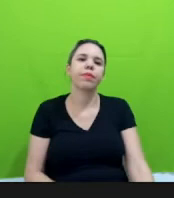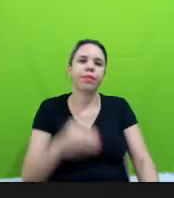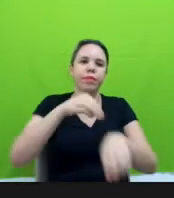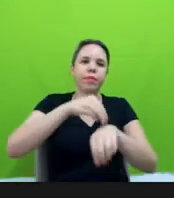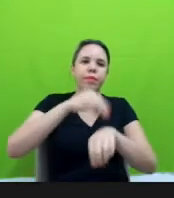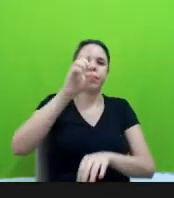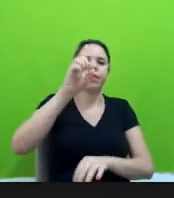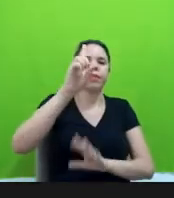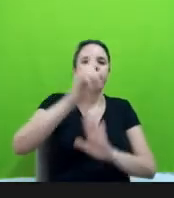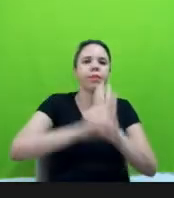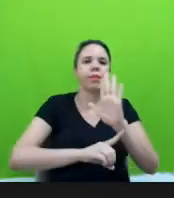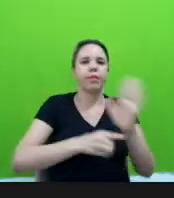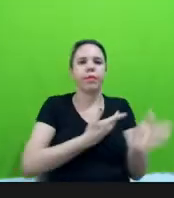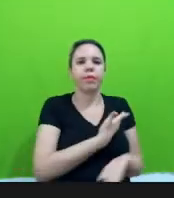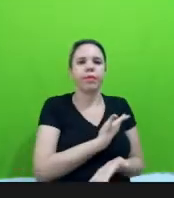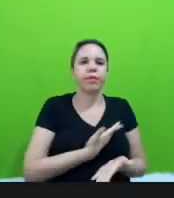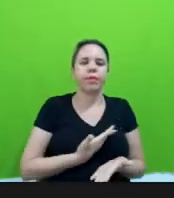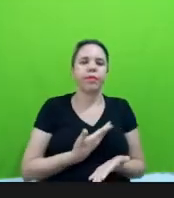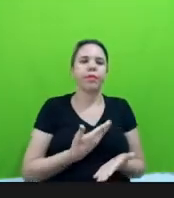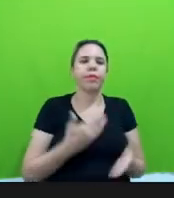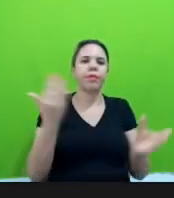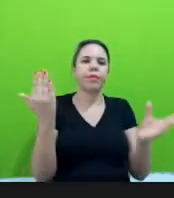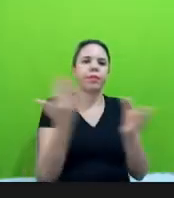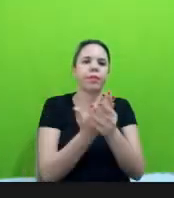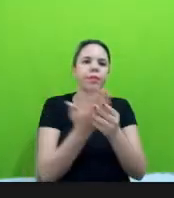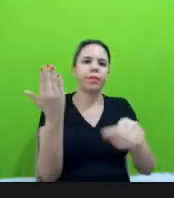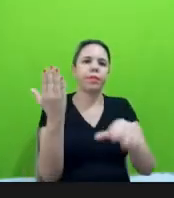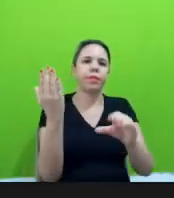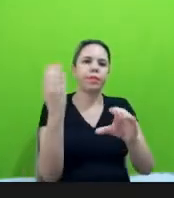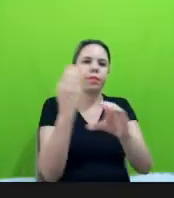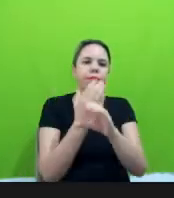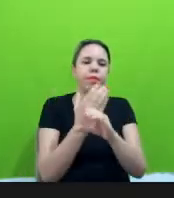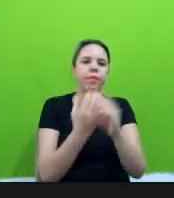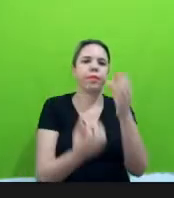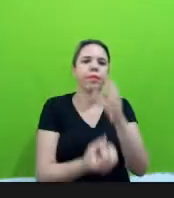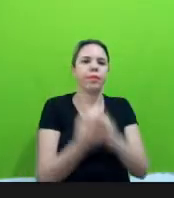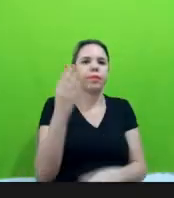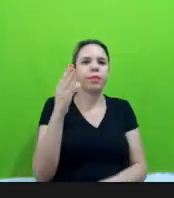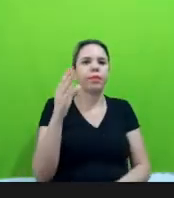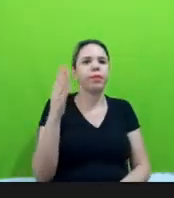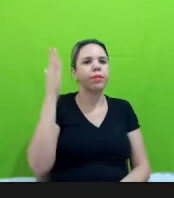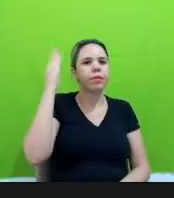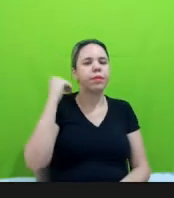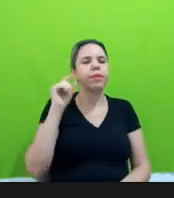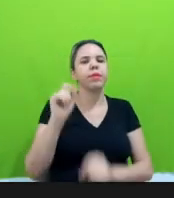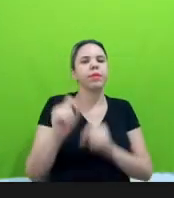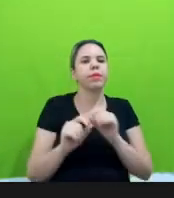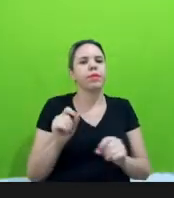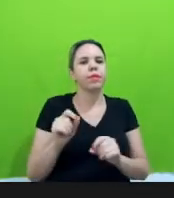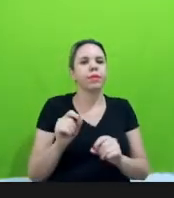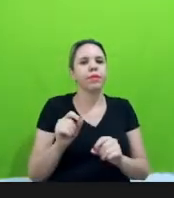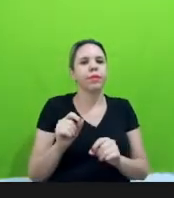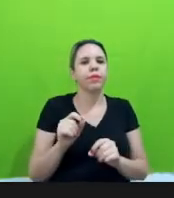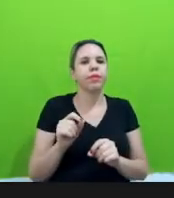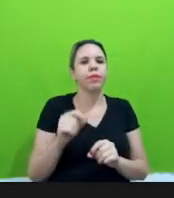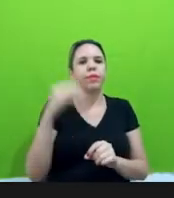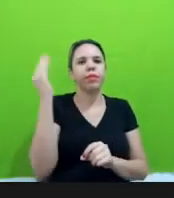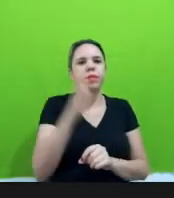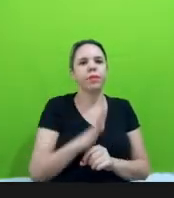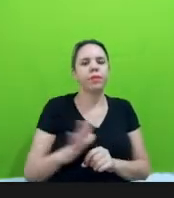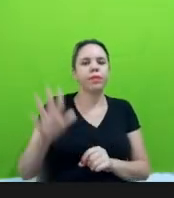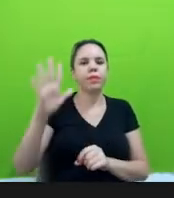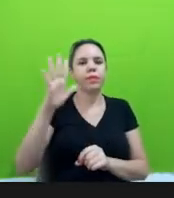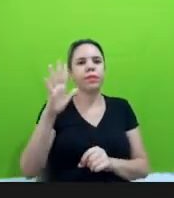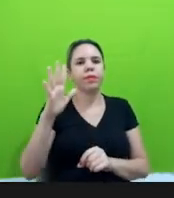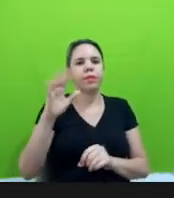direito público e processo civil, é também cofundador da Fiquem Sabendo, conselheiro da Open Knowledge Brasil, consultor e ativista em